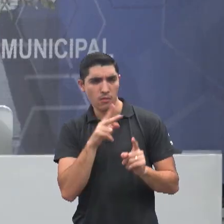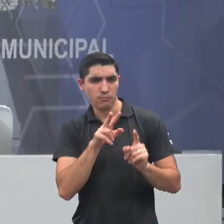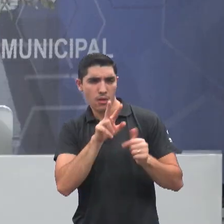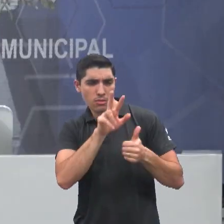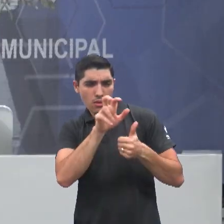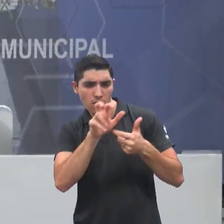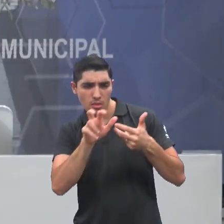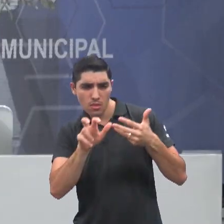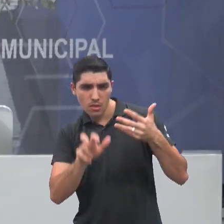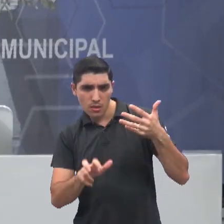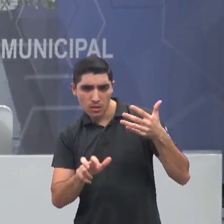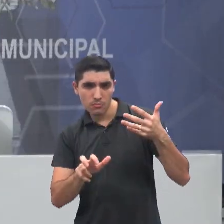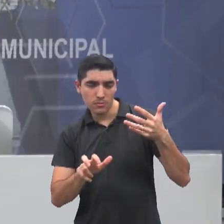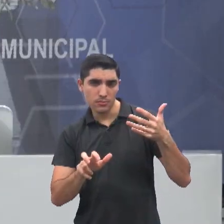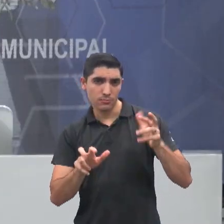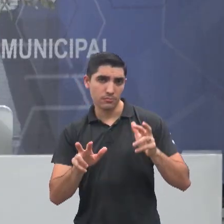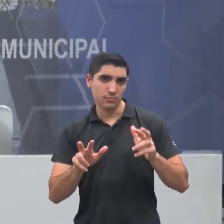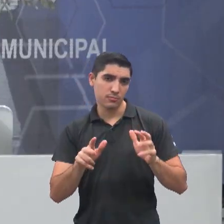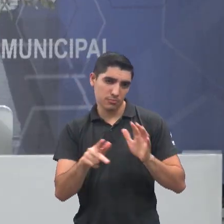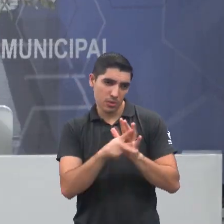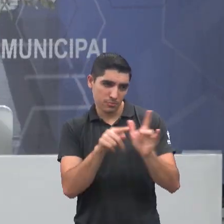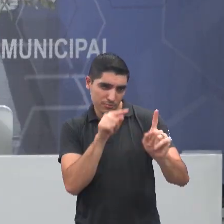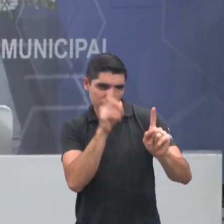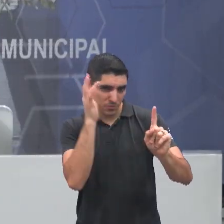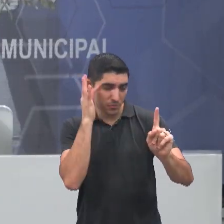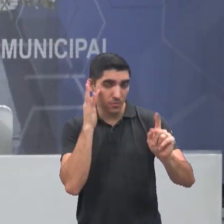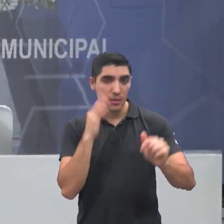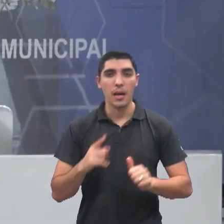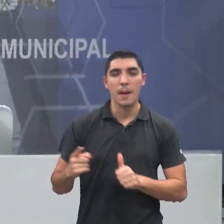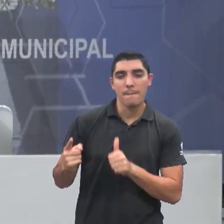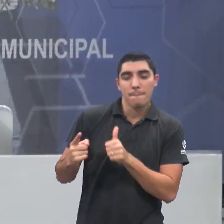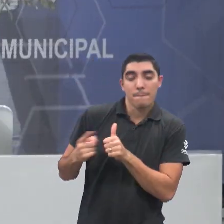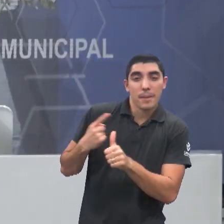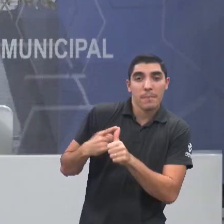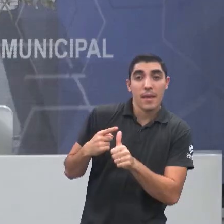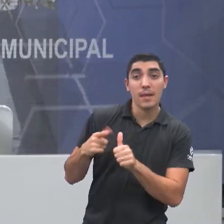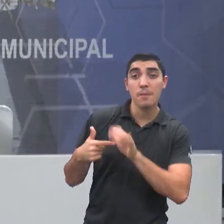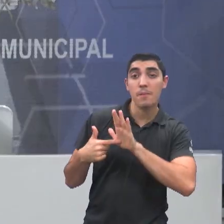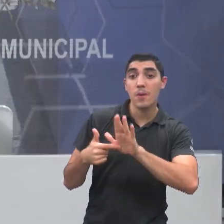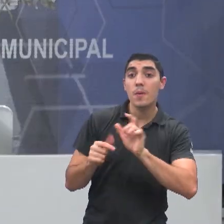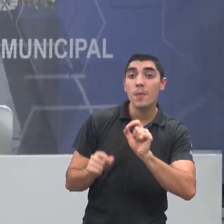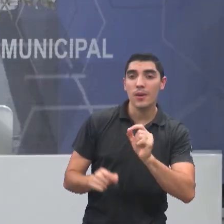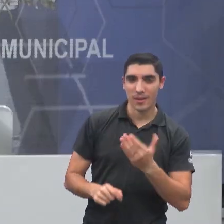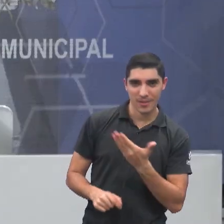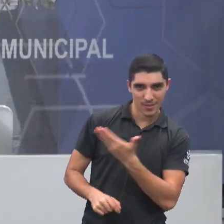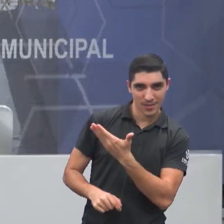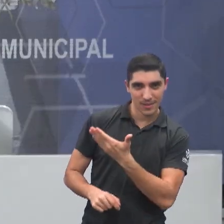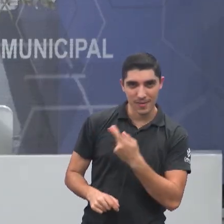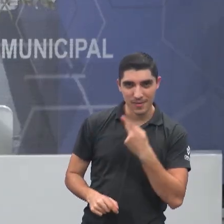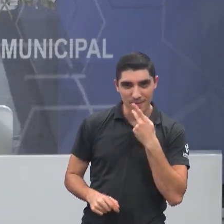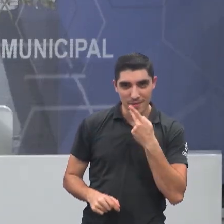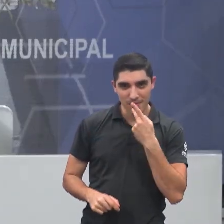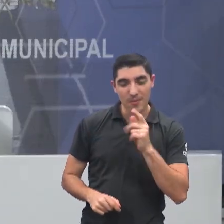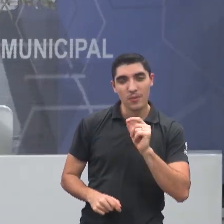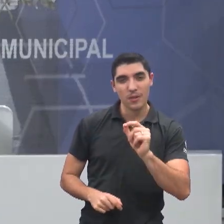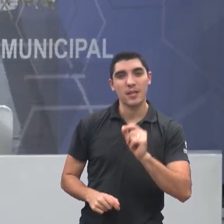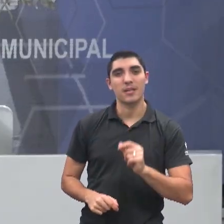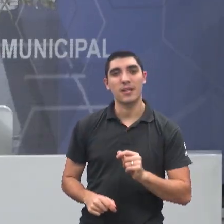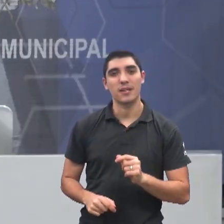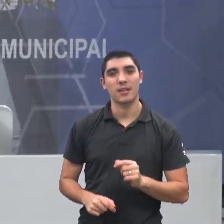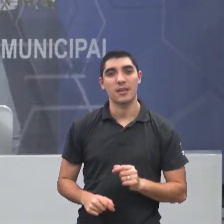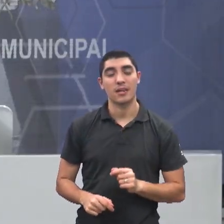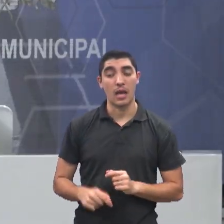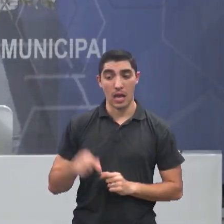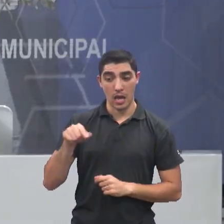coisas mencionadas pelo parlamentar. A primeira delas é que ele comentou, no final do seu comentário agora, da sua participação, dizendo que a